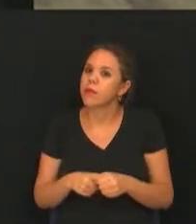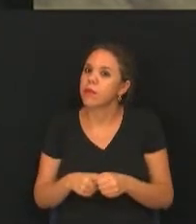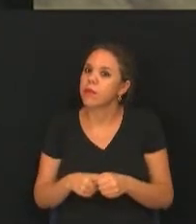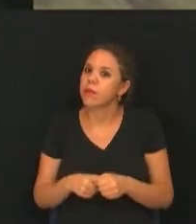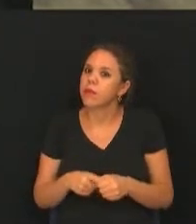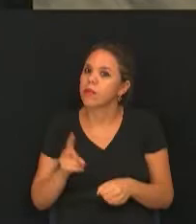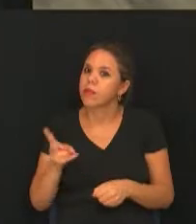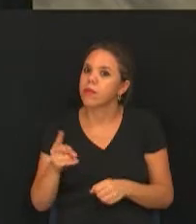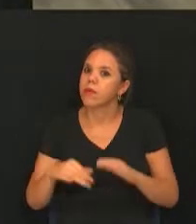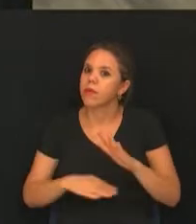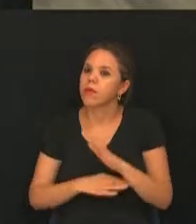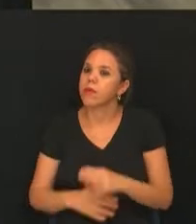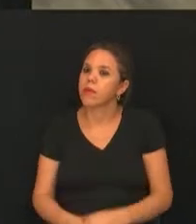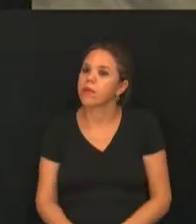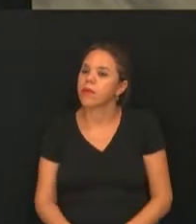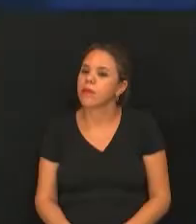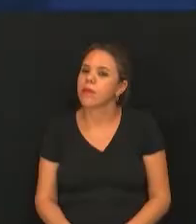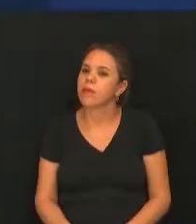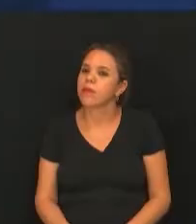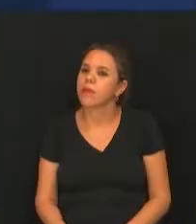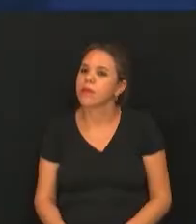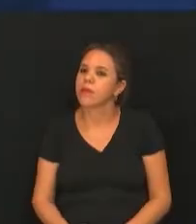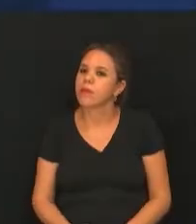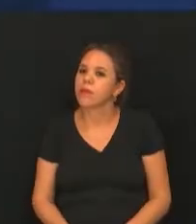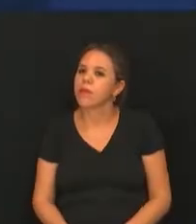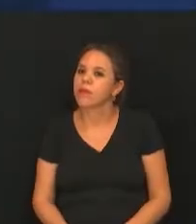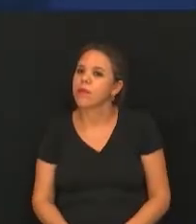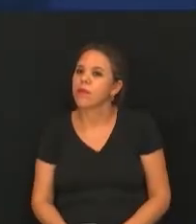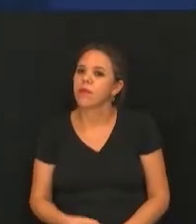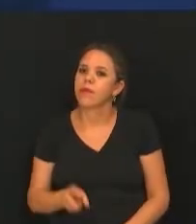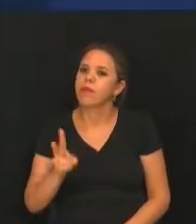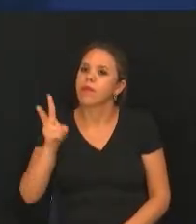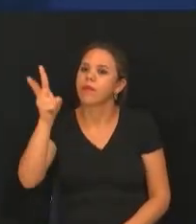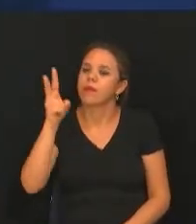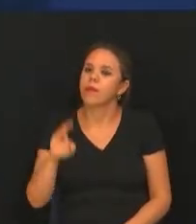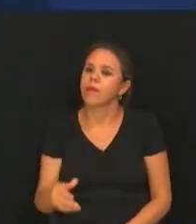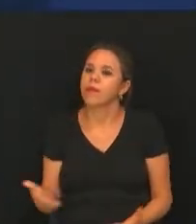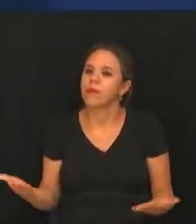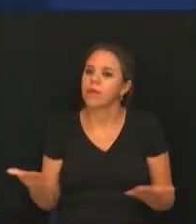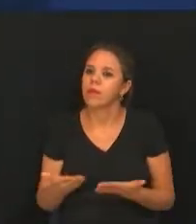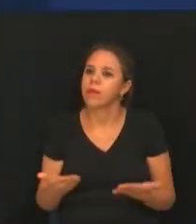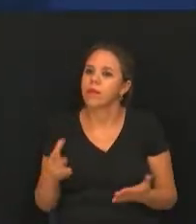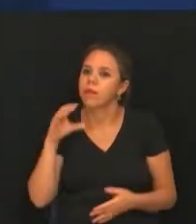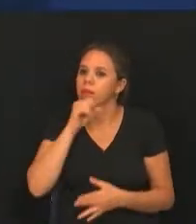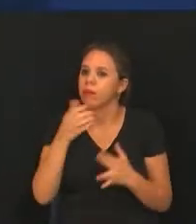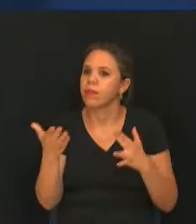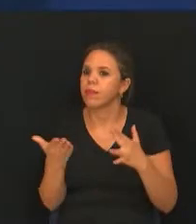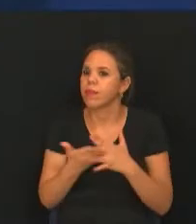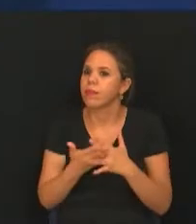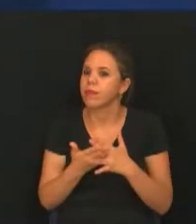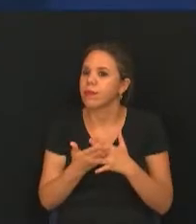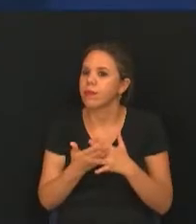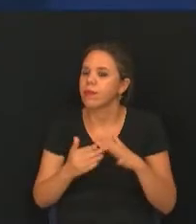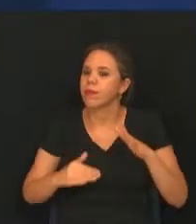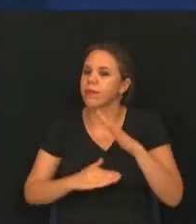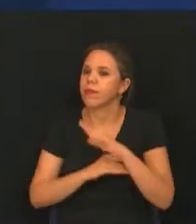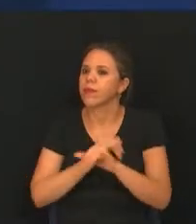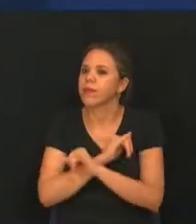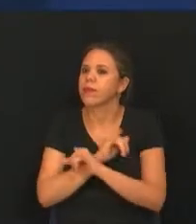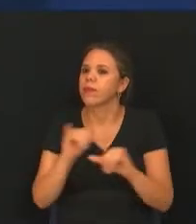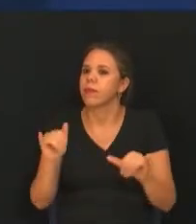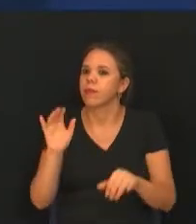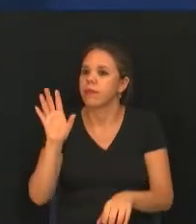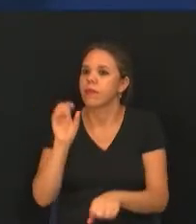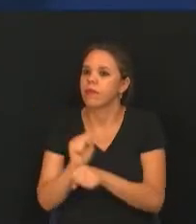que do Legislativo. Até já. E a gente continua aqui, só que agora vamos para um rápido intervalo no Câmara Notícia. Não saia